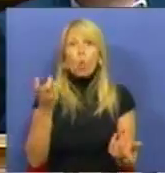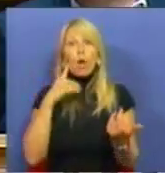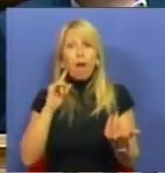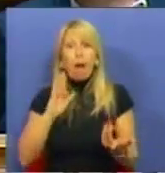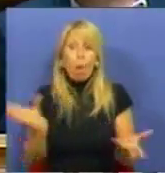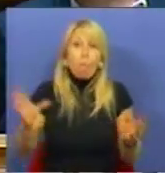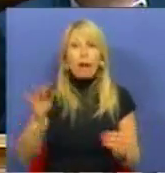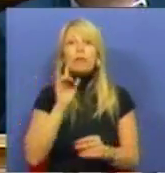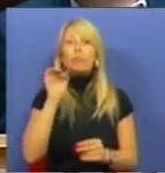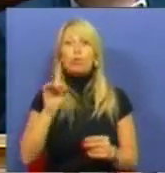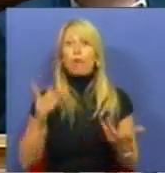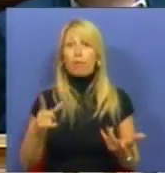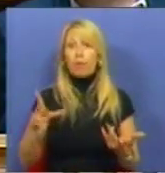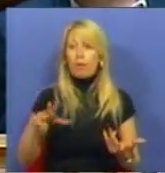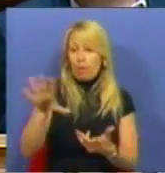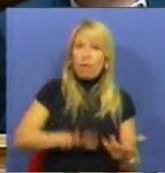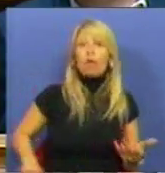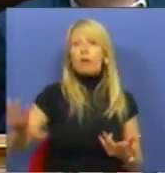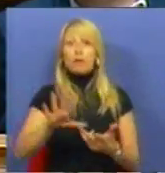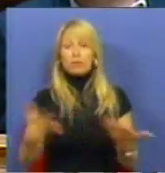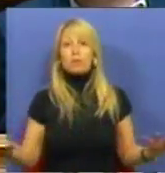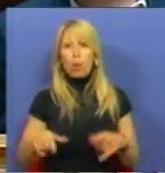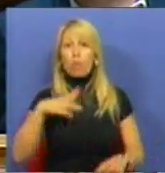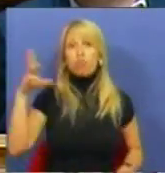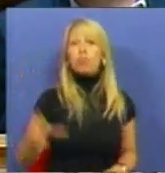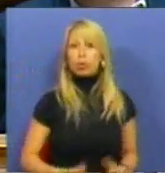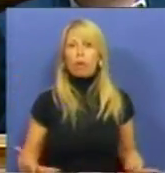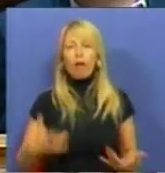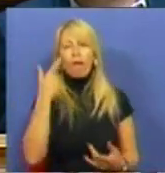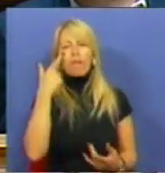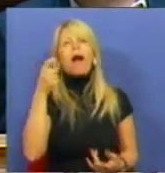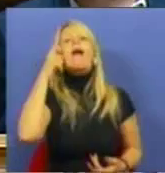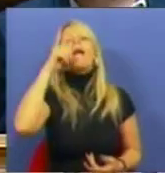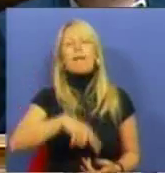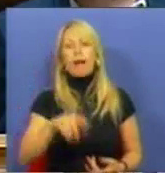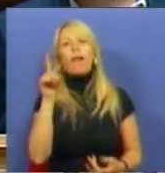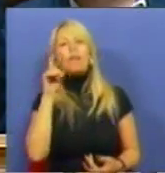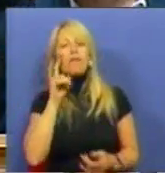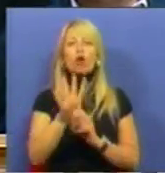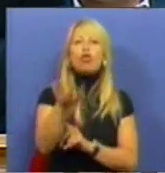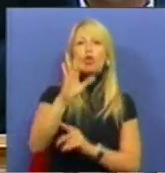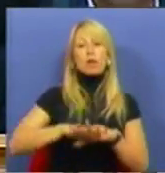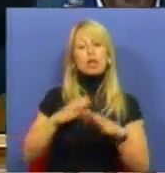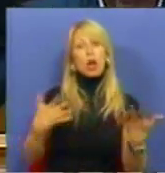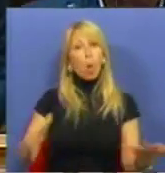momento atual, que se verá quem é que defende as escolhas de esquerda neste momento difícil que o país atravessa. Concluir? Isso.